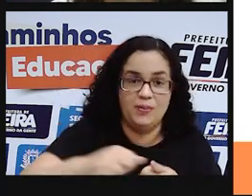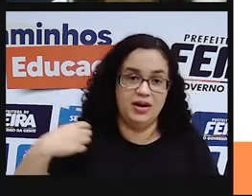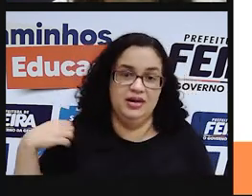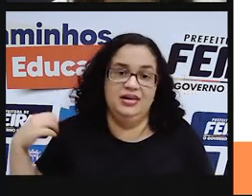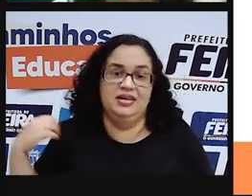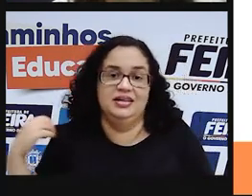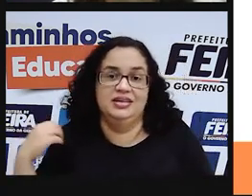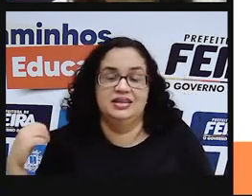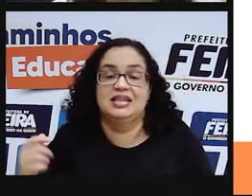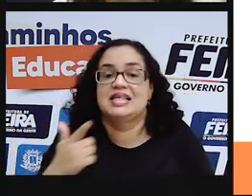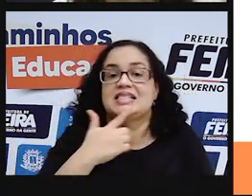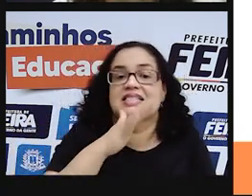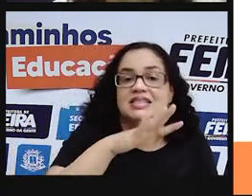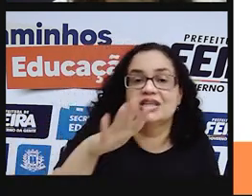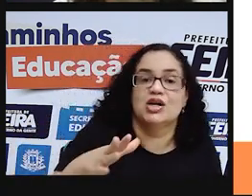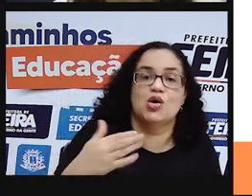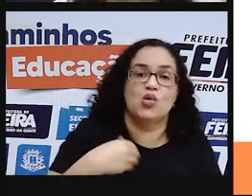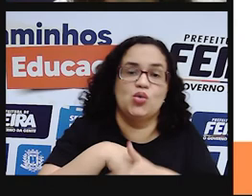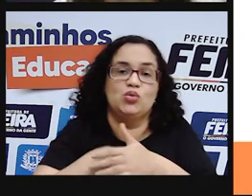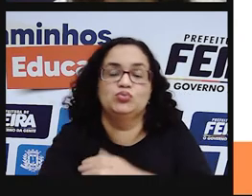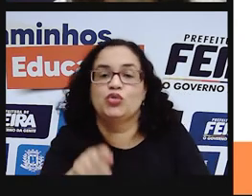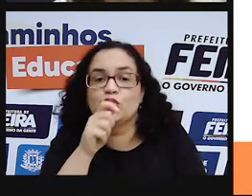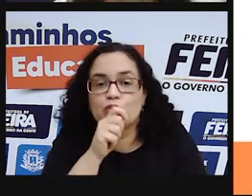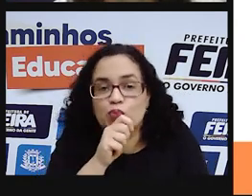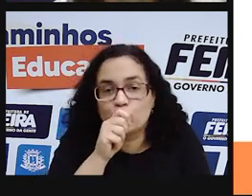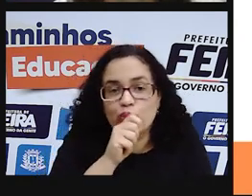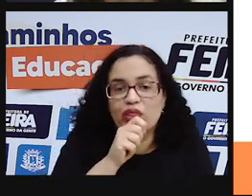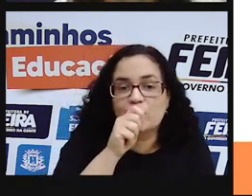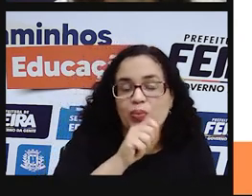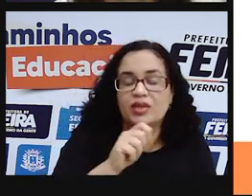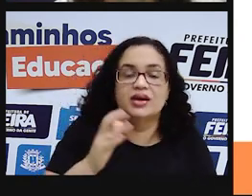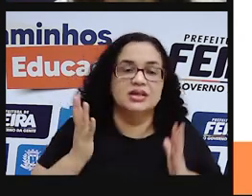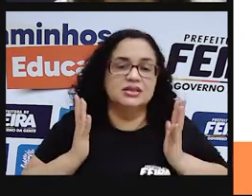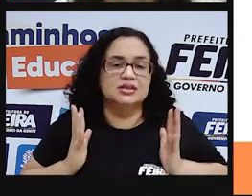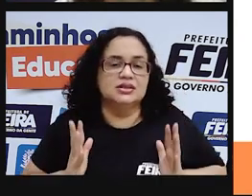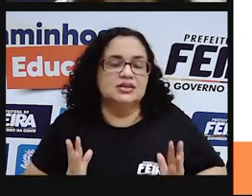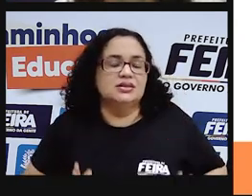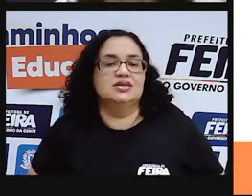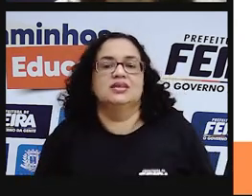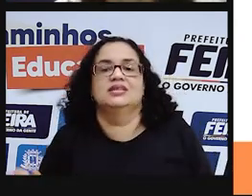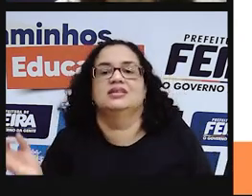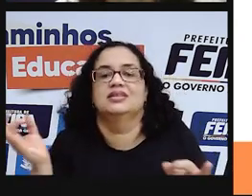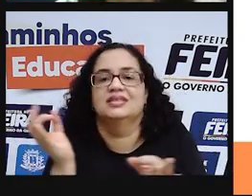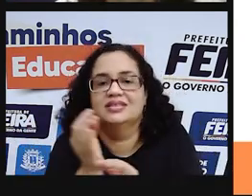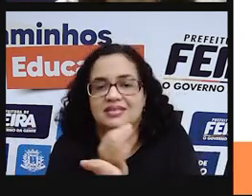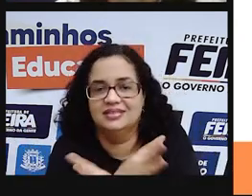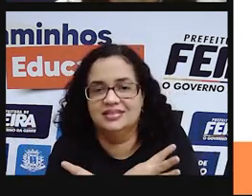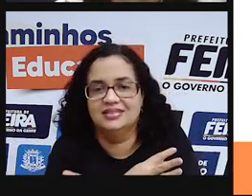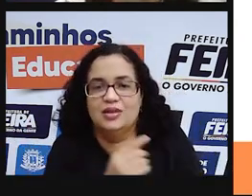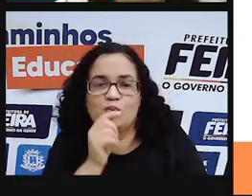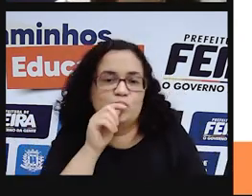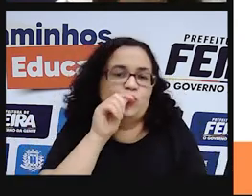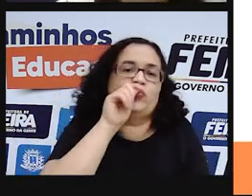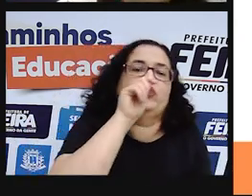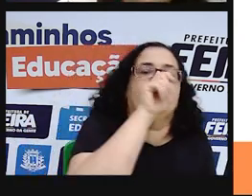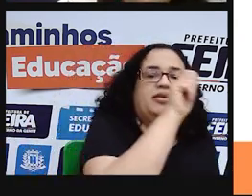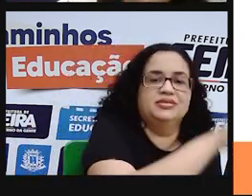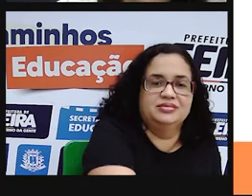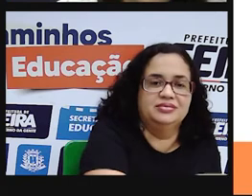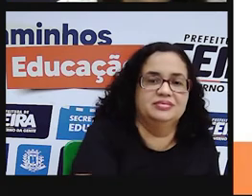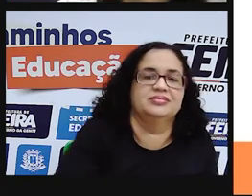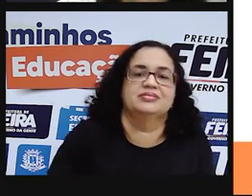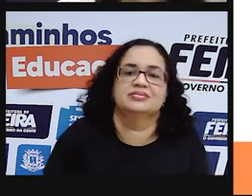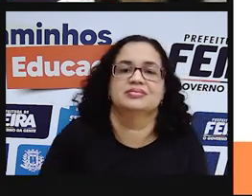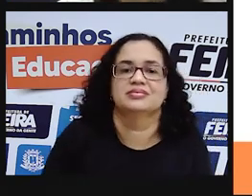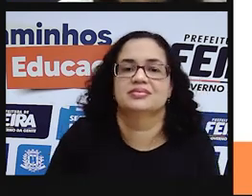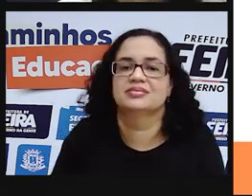é as crianças costumavam levar geladinhos para se refrescar e quando terminava olha só jogava os saquinhos dentro